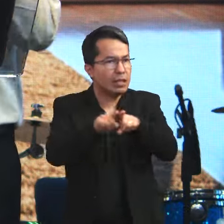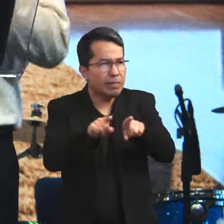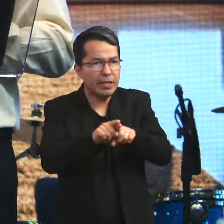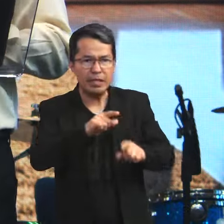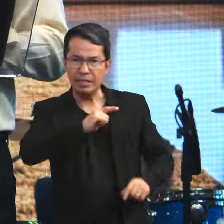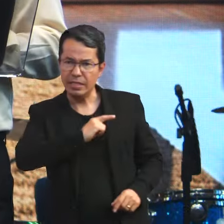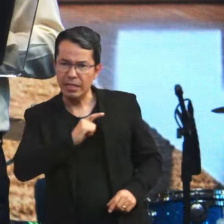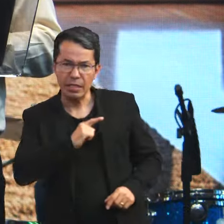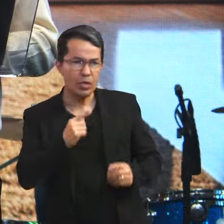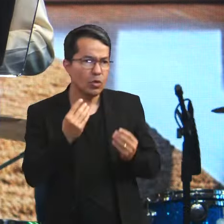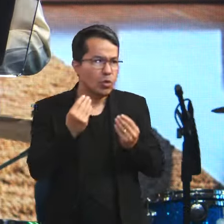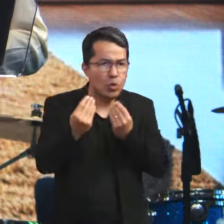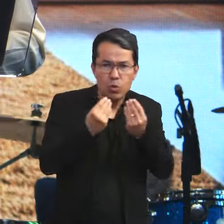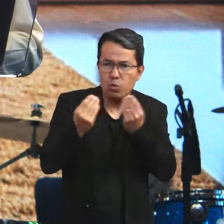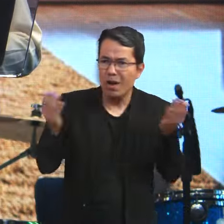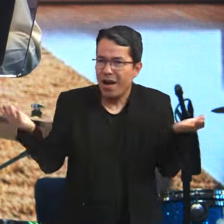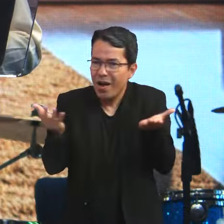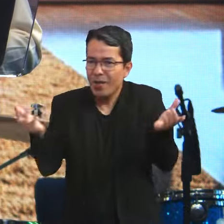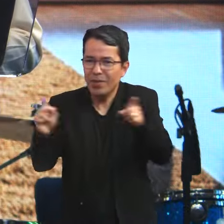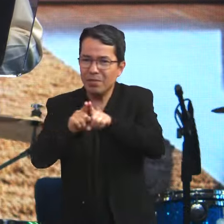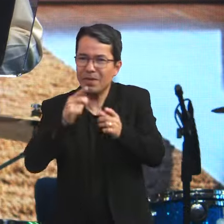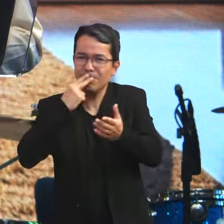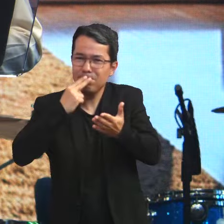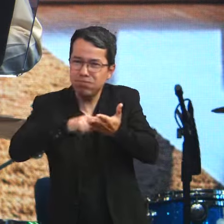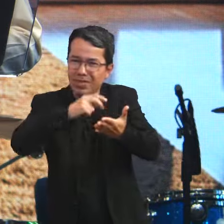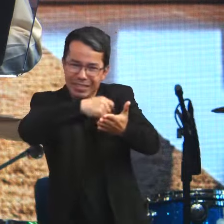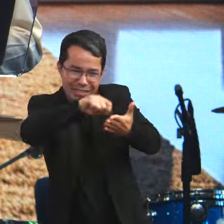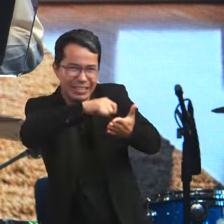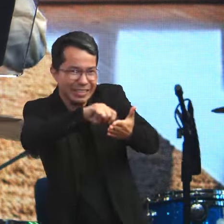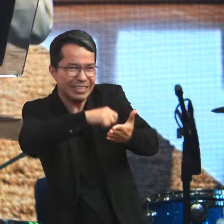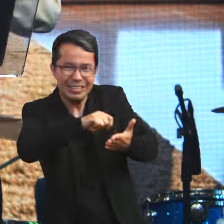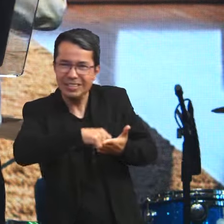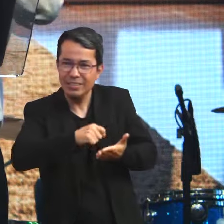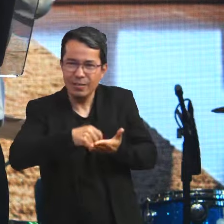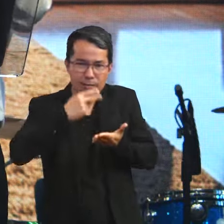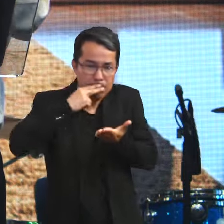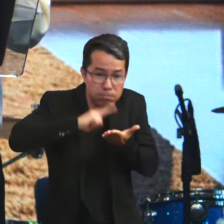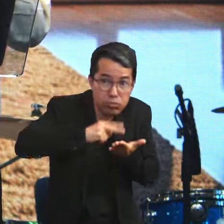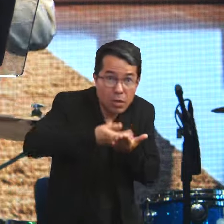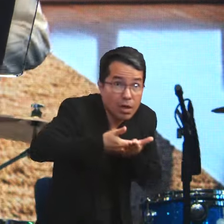Complet partir de onde a maoria das suas cartas